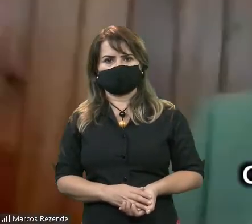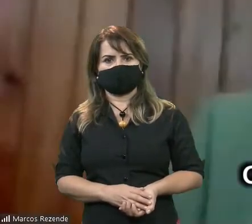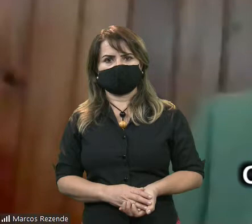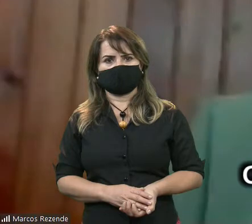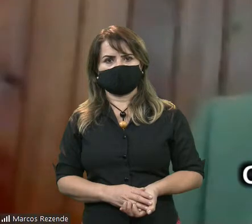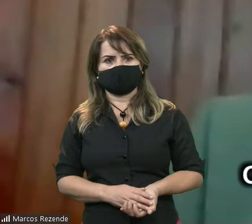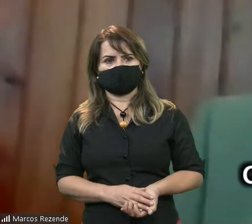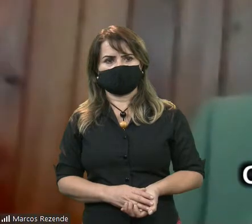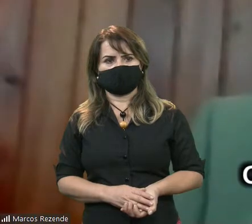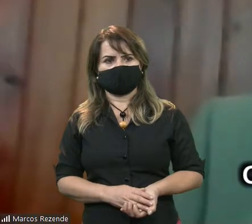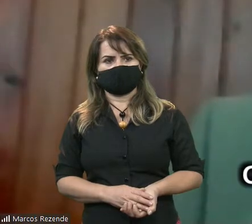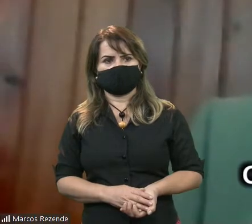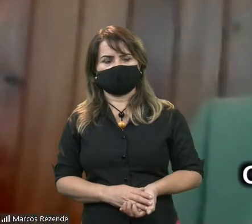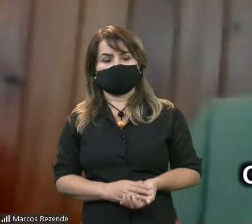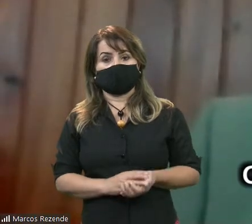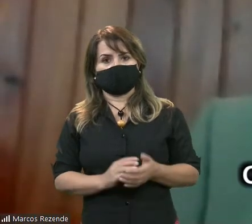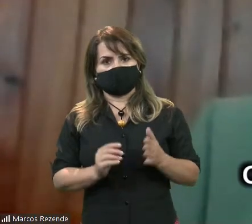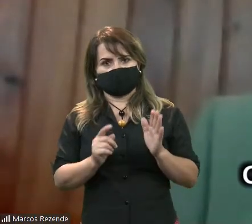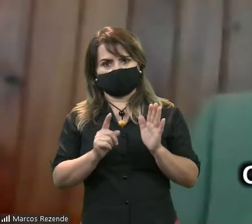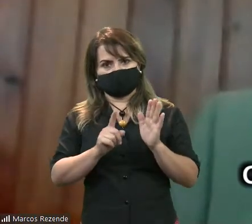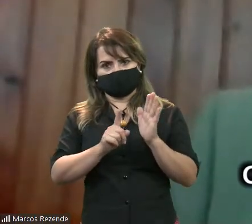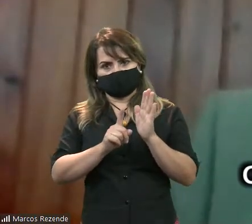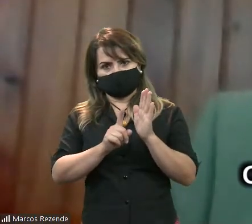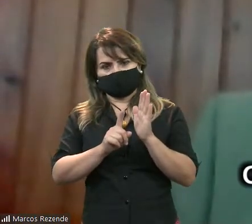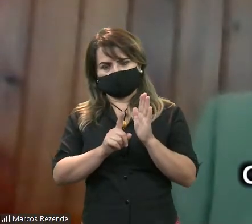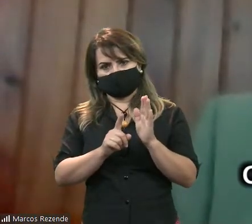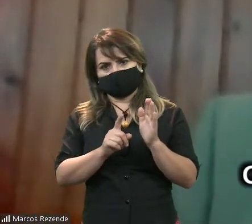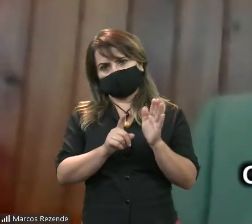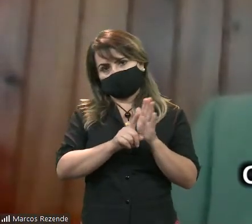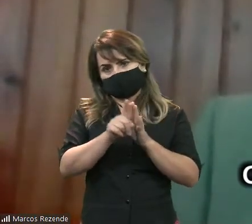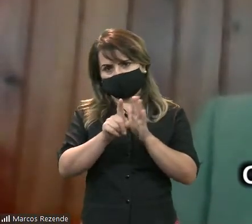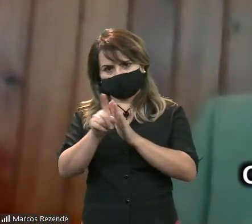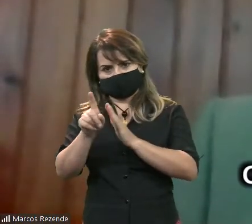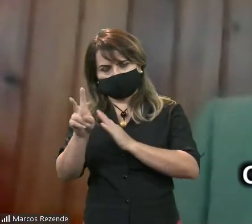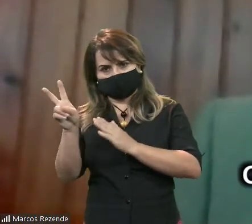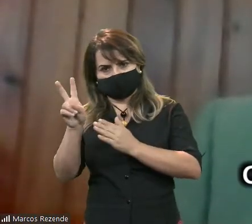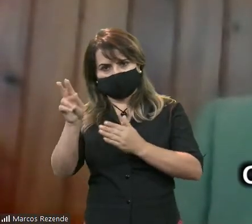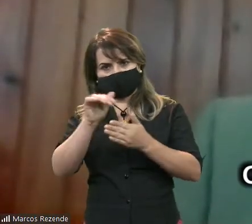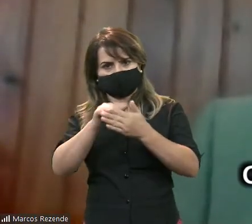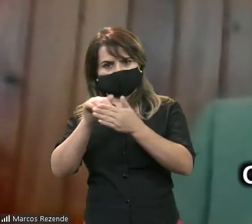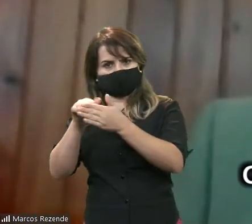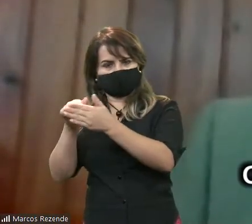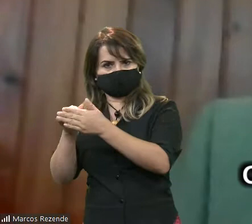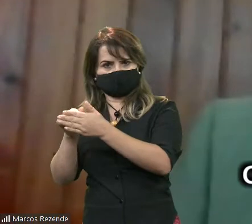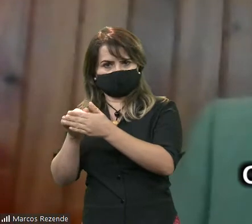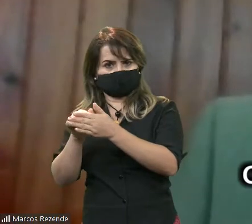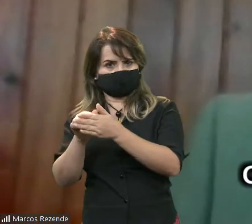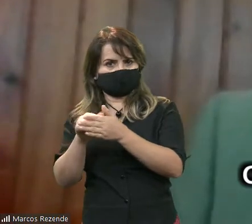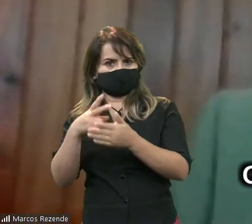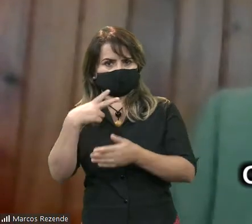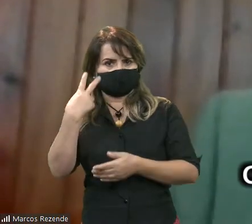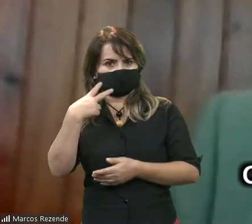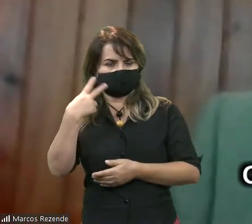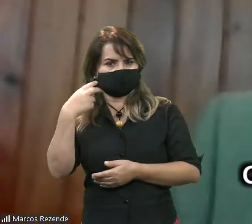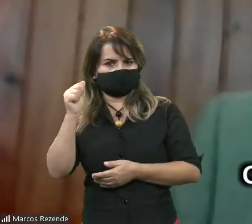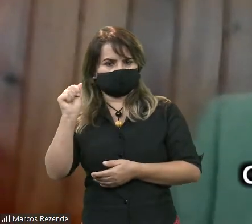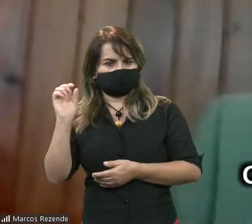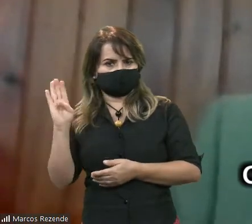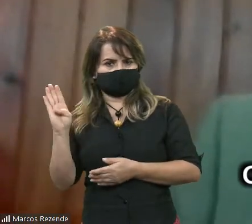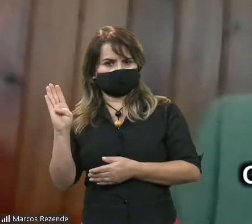Vou submeter à votação requerimento verbal formulado pelo vereador Albuquerque,